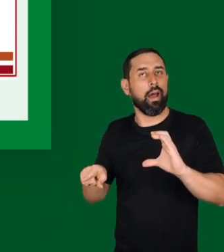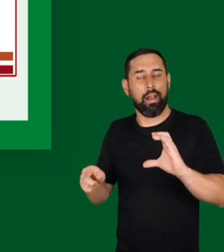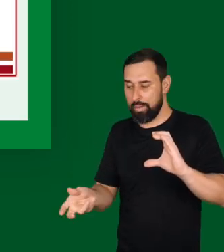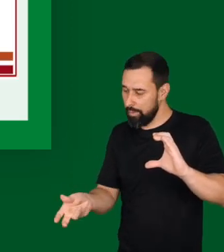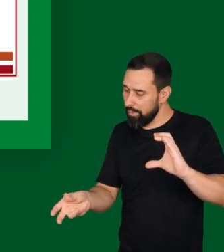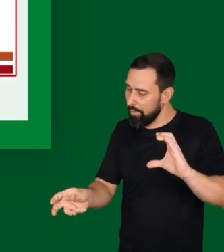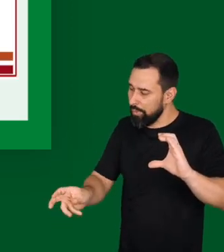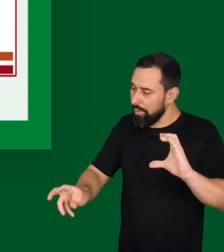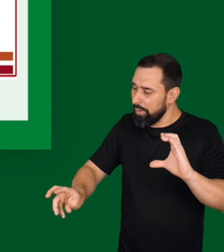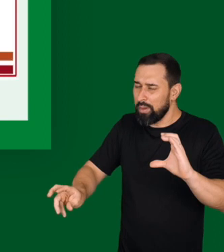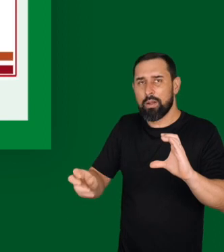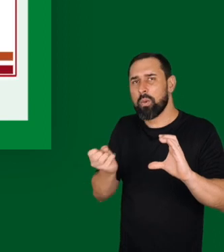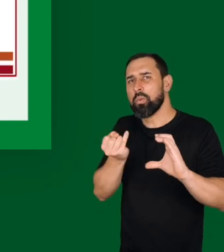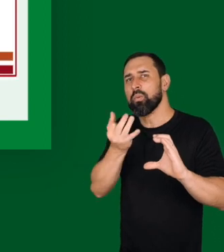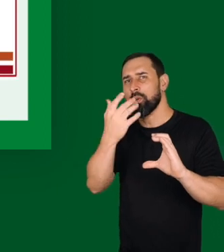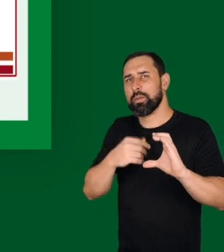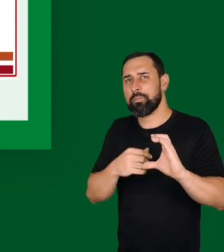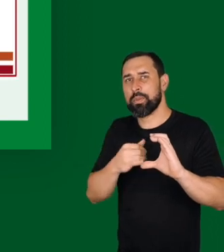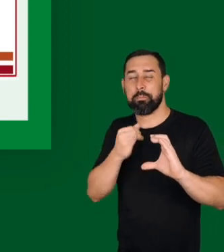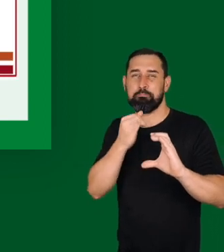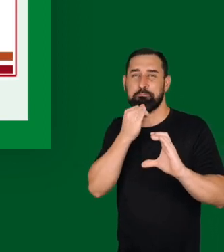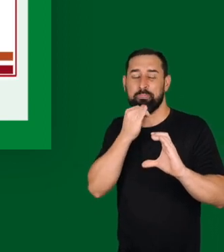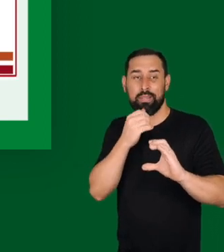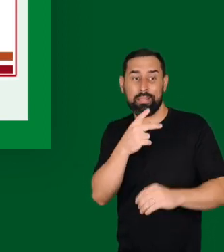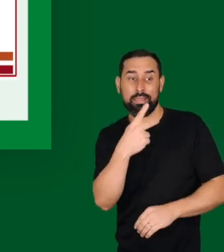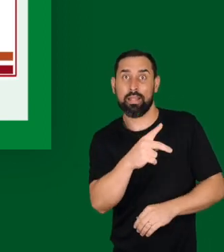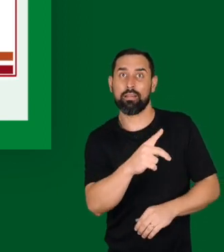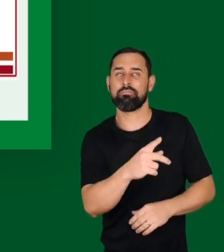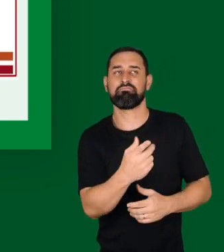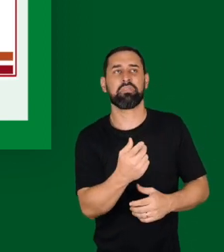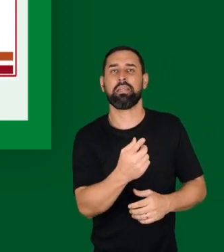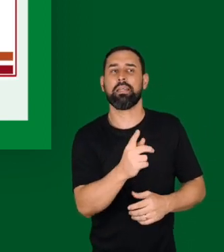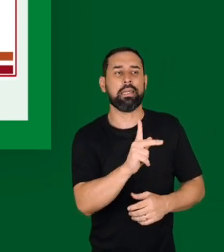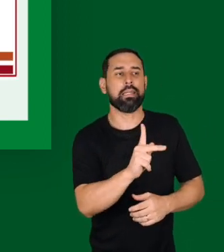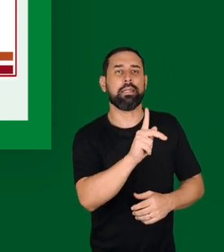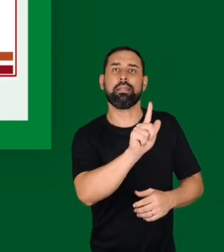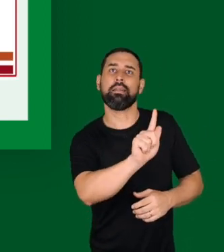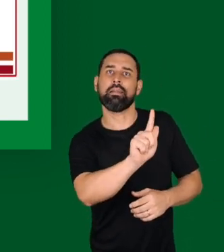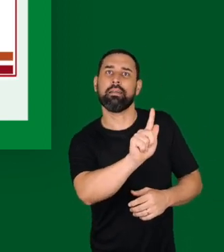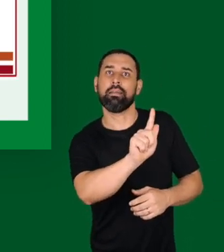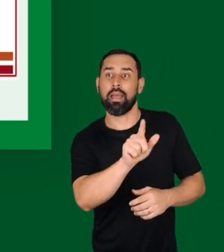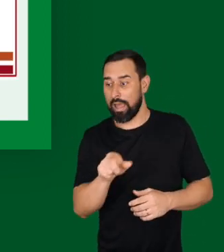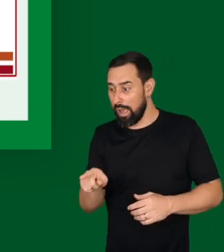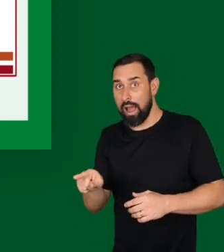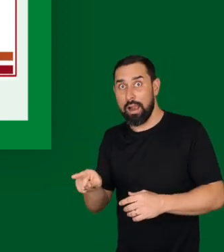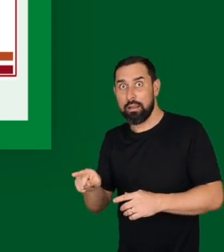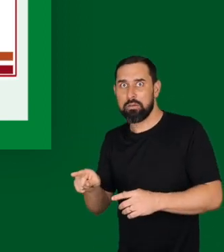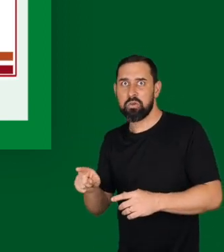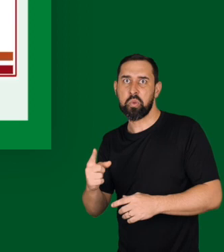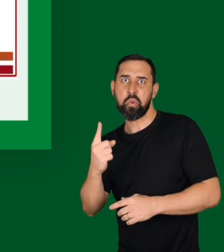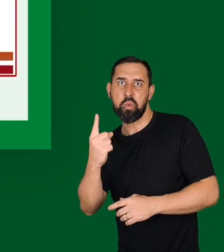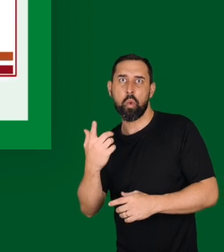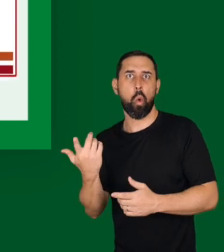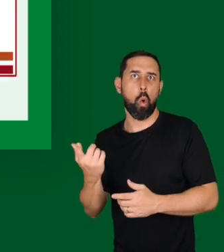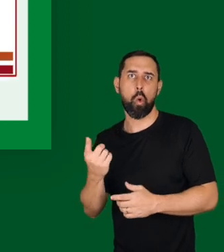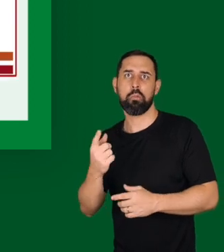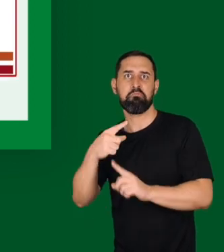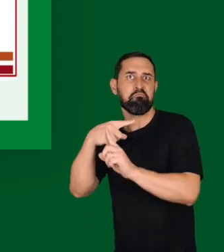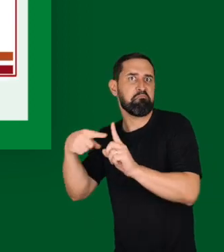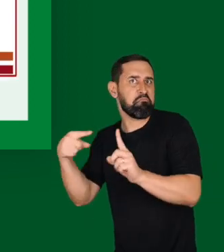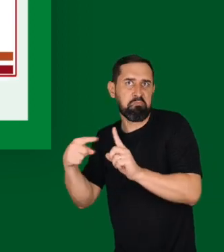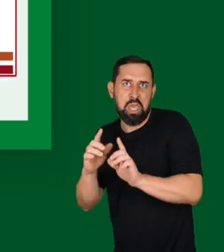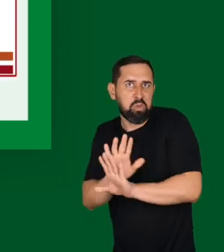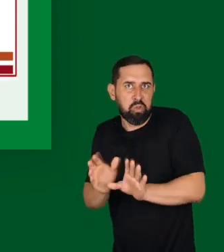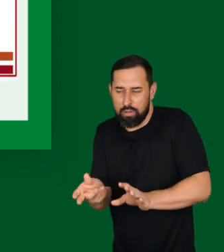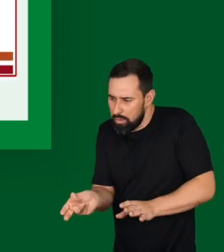usa na desfibrilação. Na cardioversão sincronizada, você usa meio a 1 joule por quilo. Às